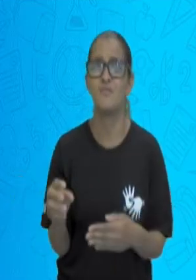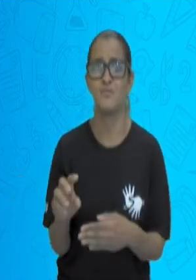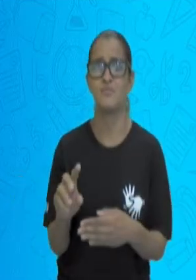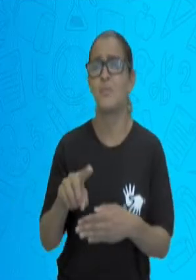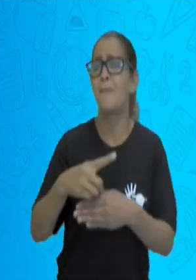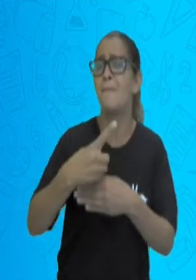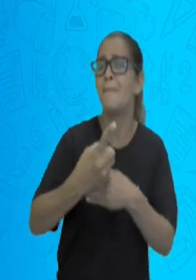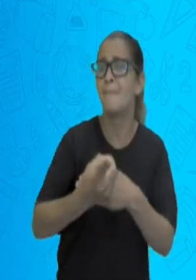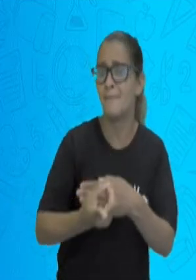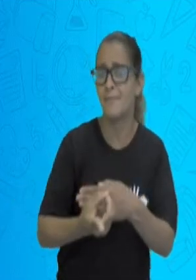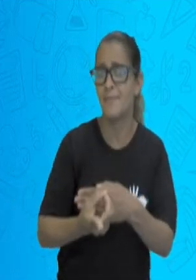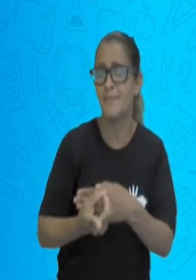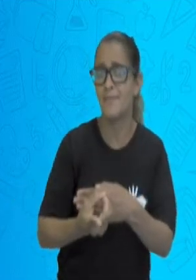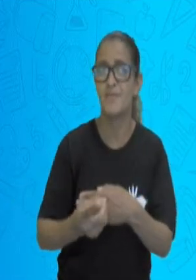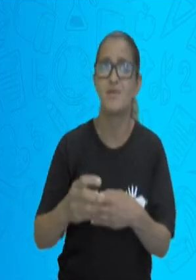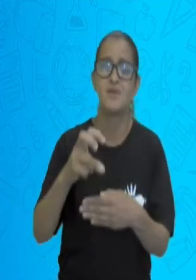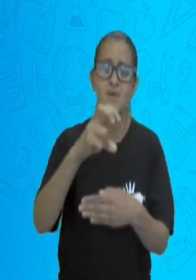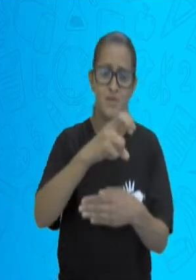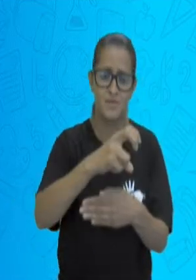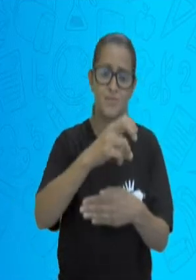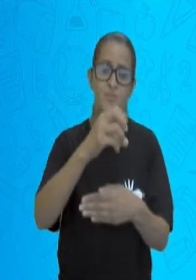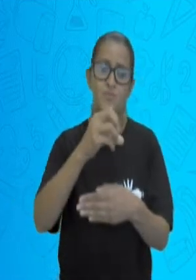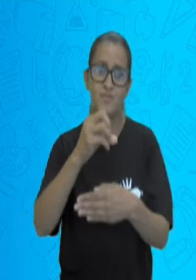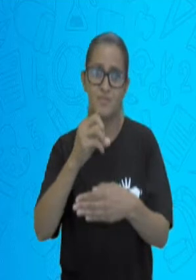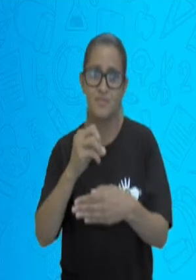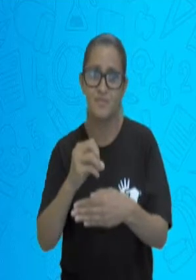sucessor, vai ser o